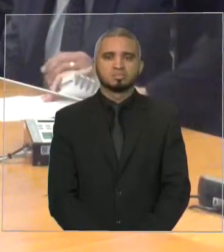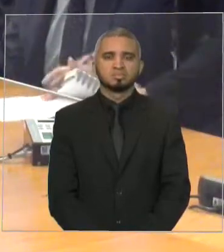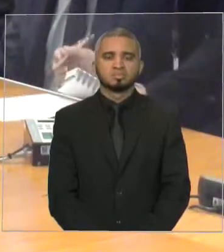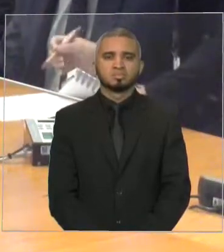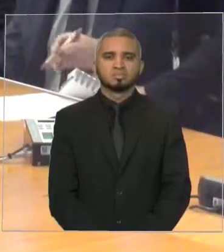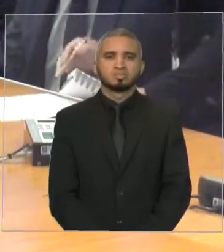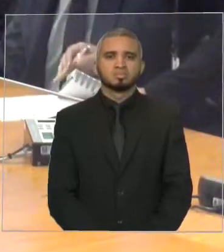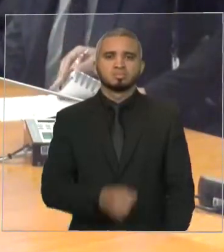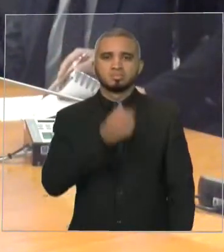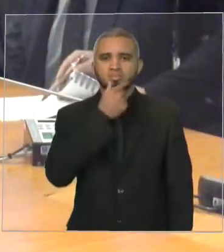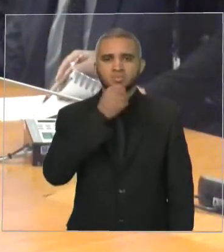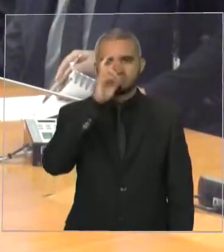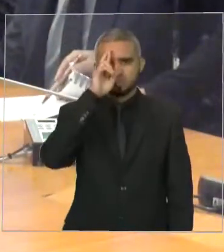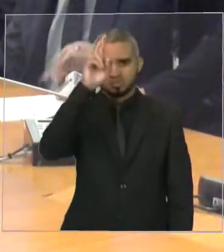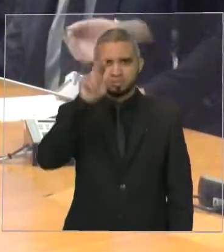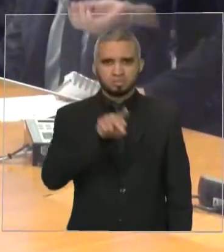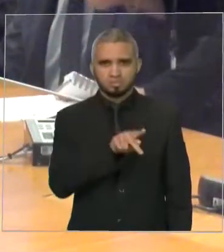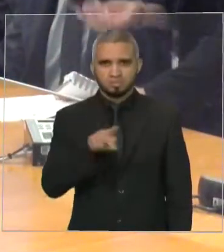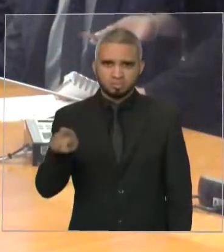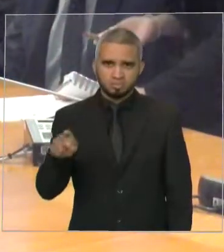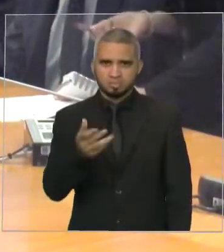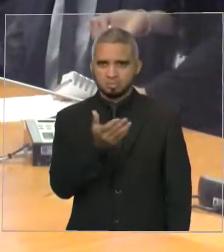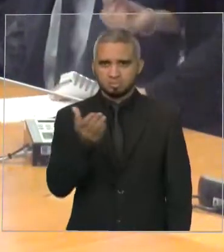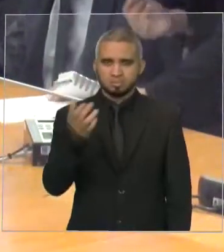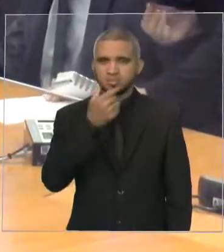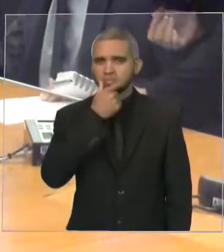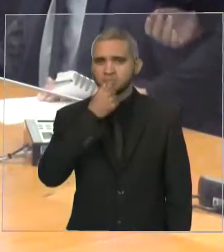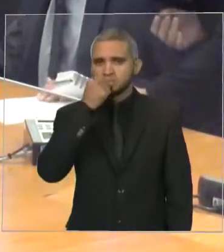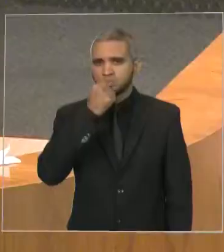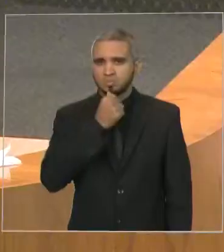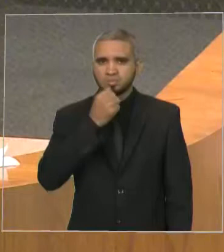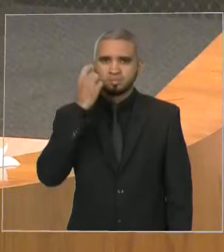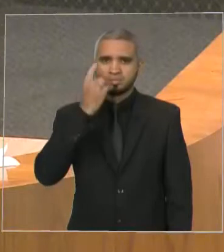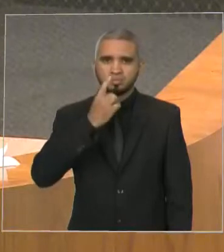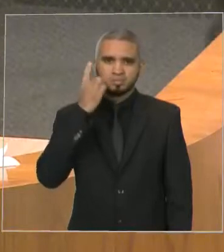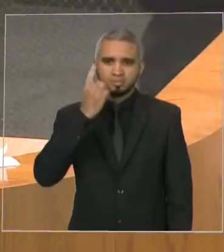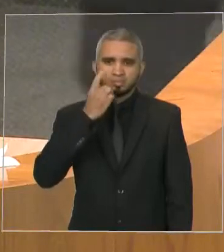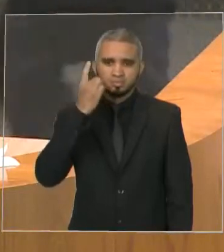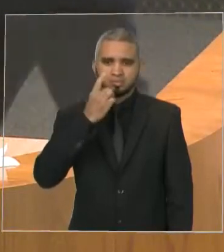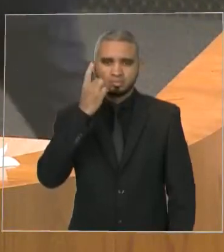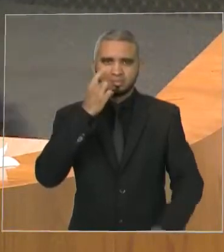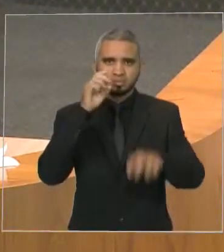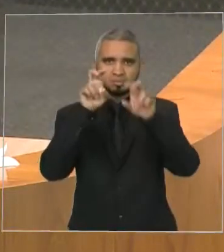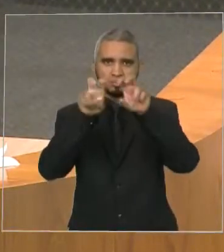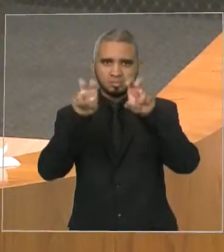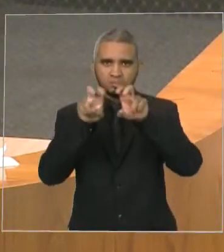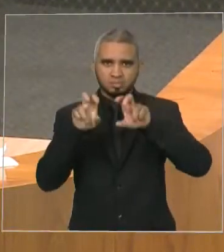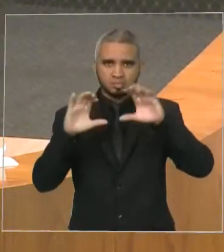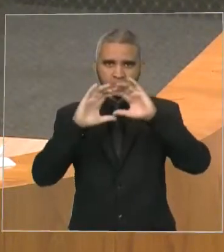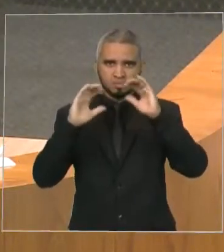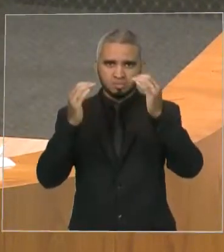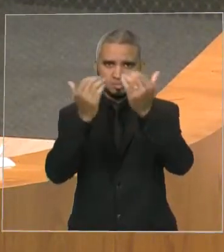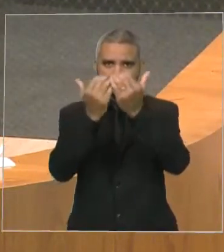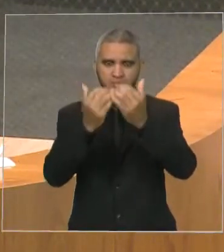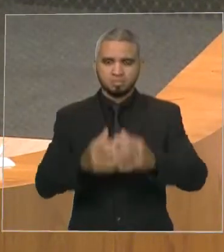Senhor presidente, senhoras e senhores deputados, galeria.